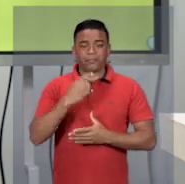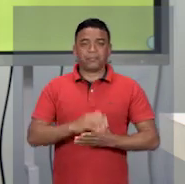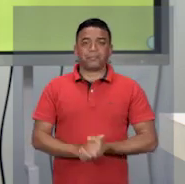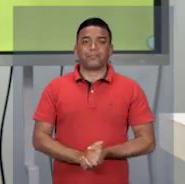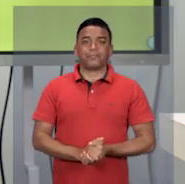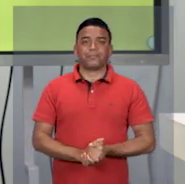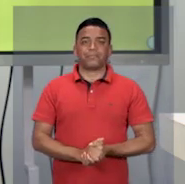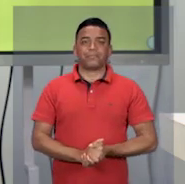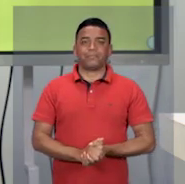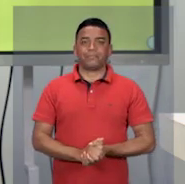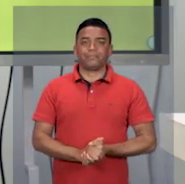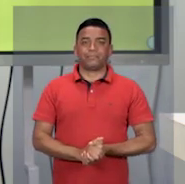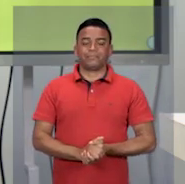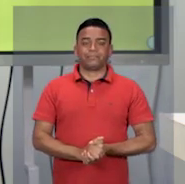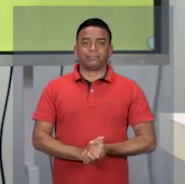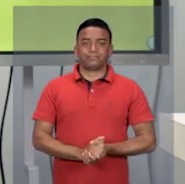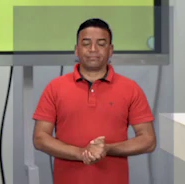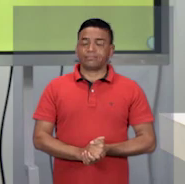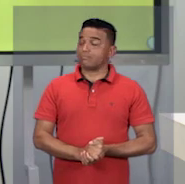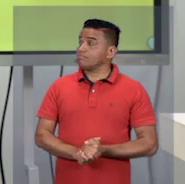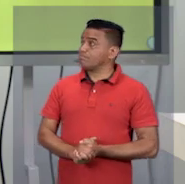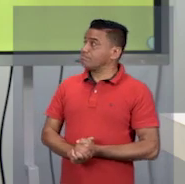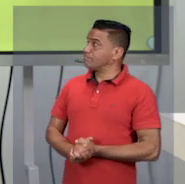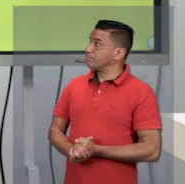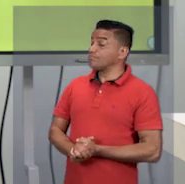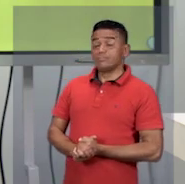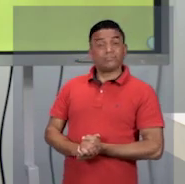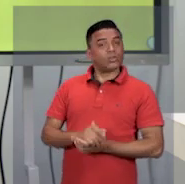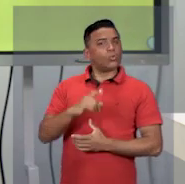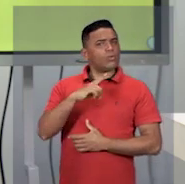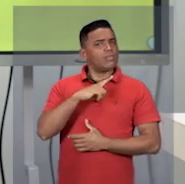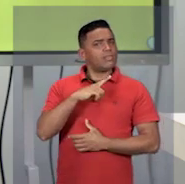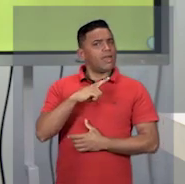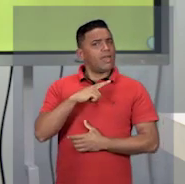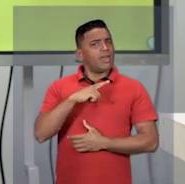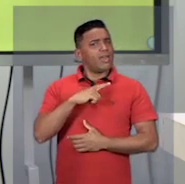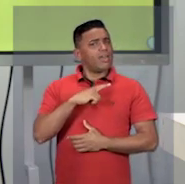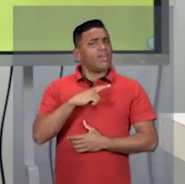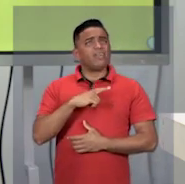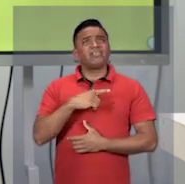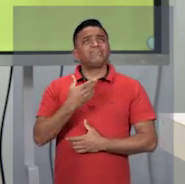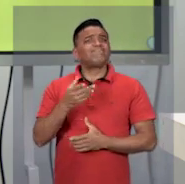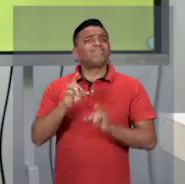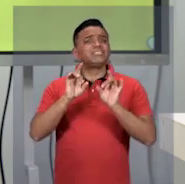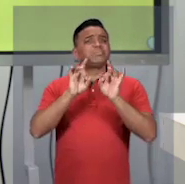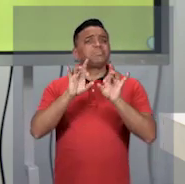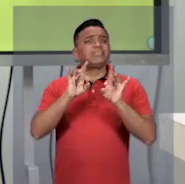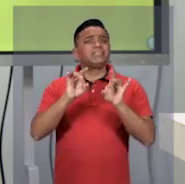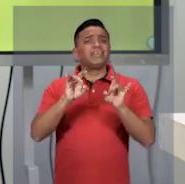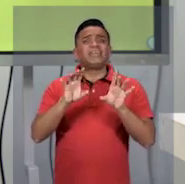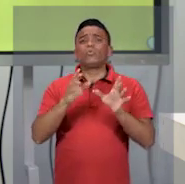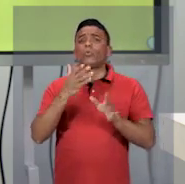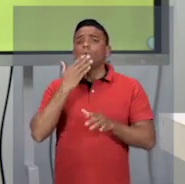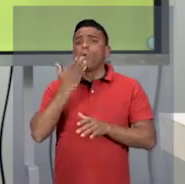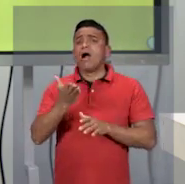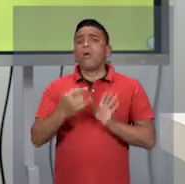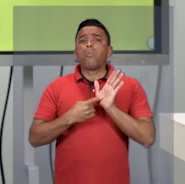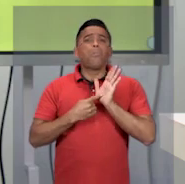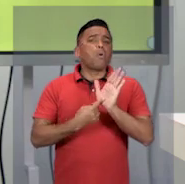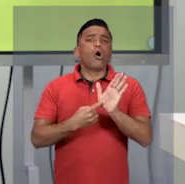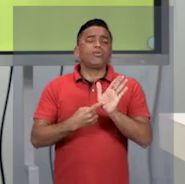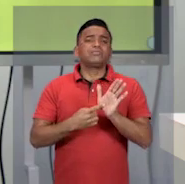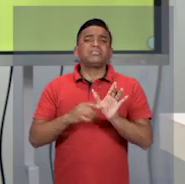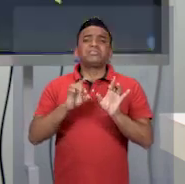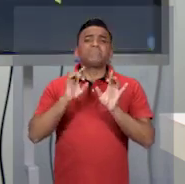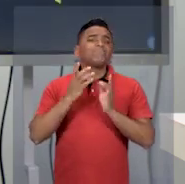A specific group agenda is represented. Então, tem algum grupo específico ali sendo representado?